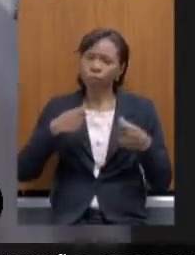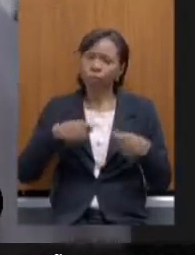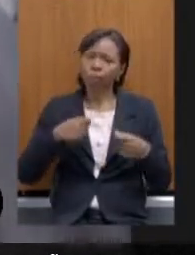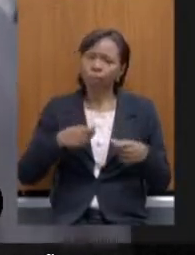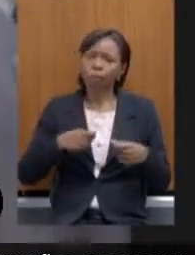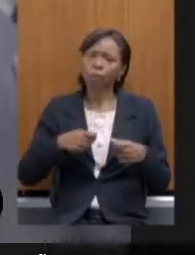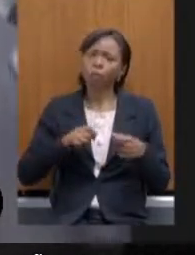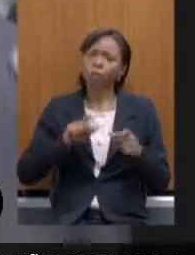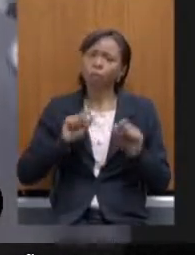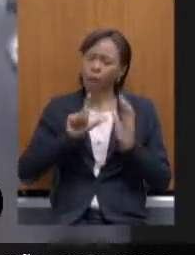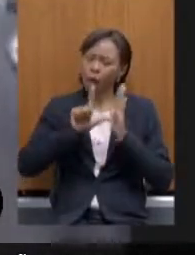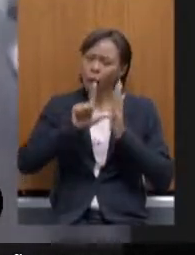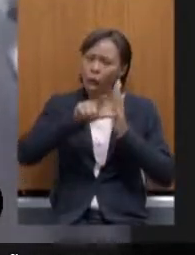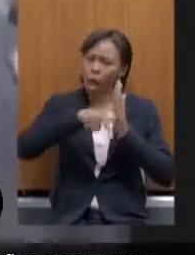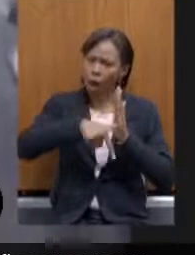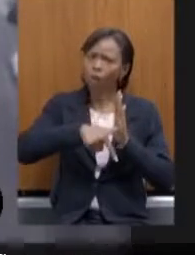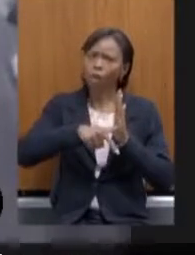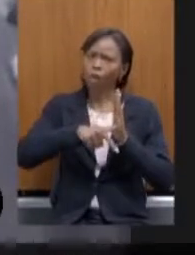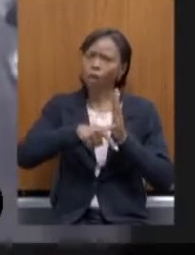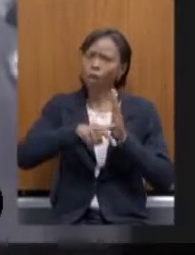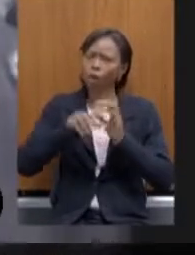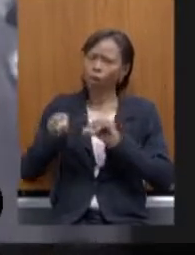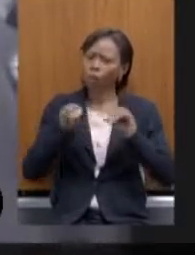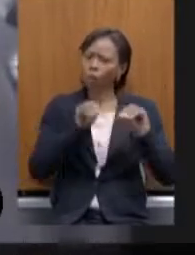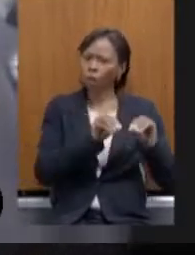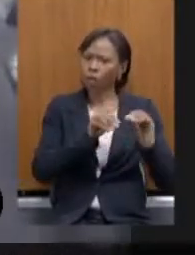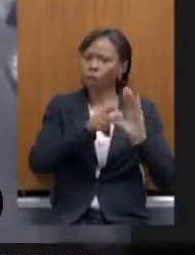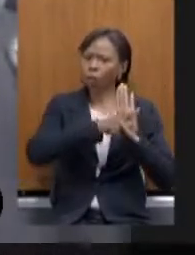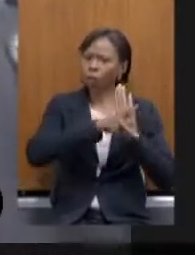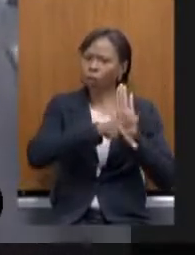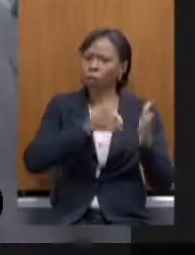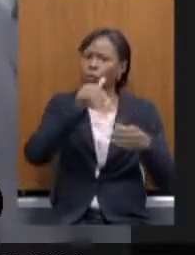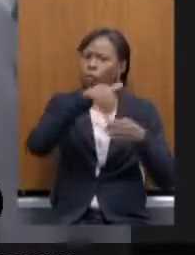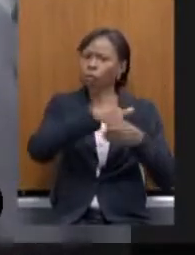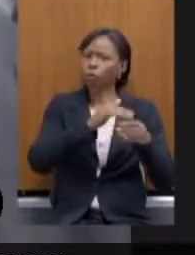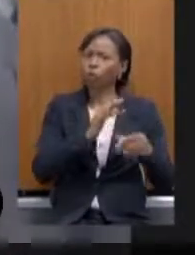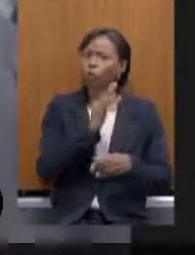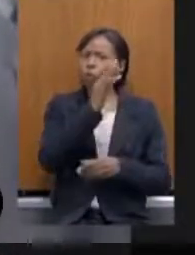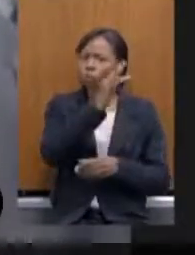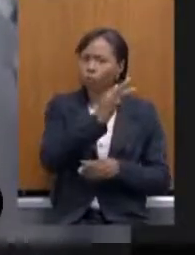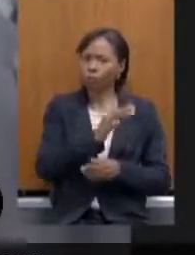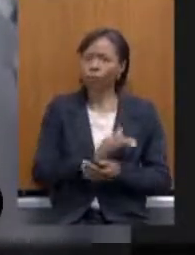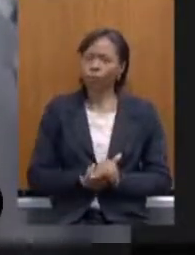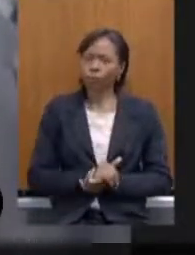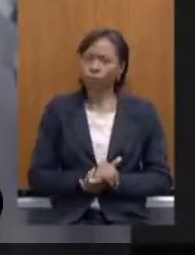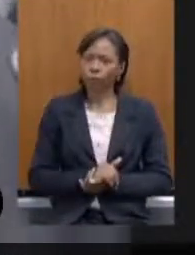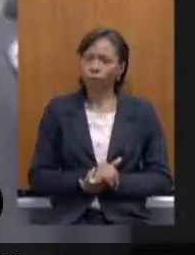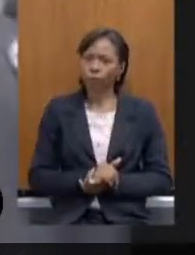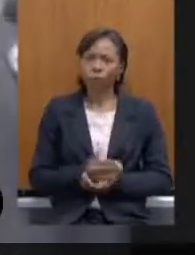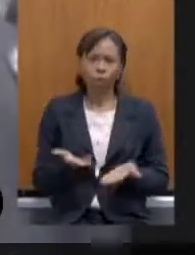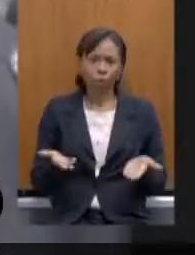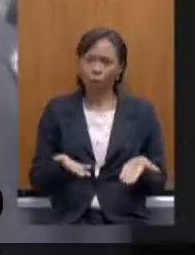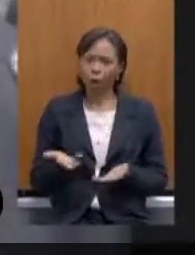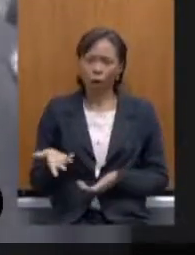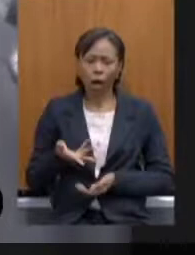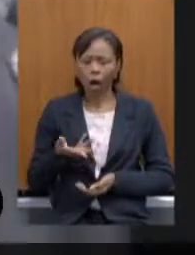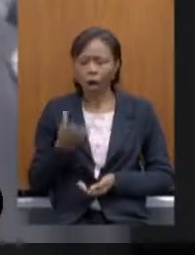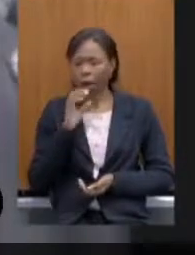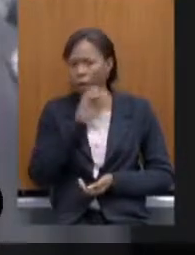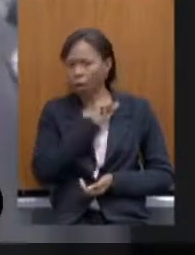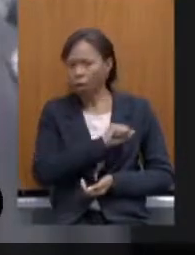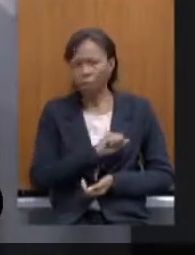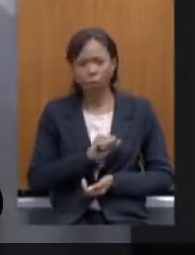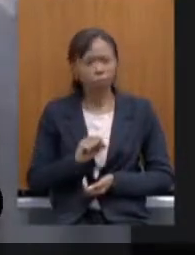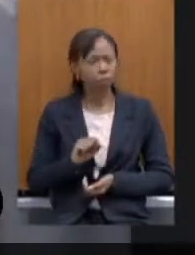protelar e deixar esse projeto seja votado vai votar nesta proíbe